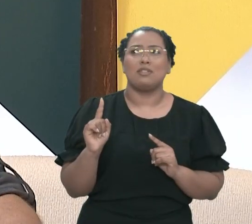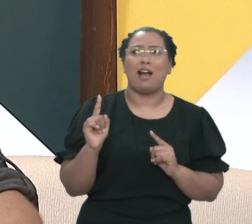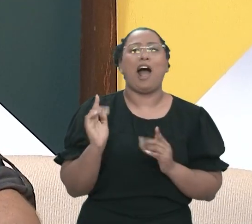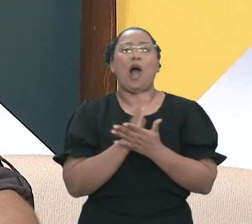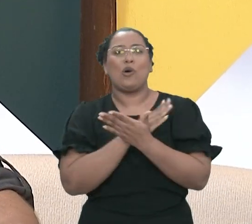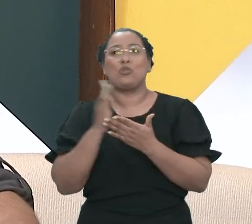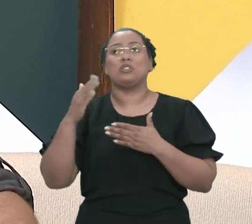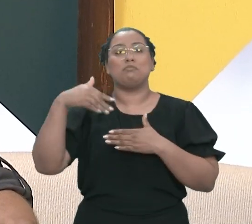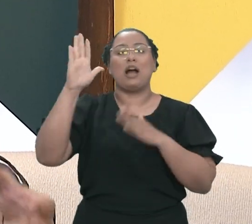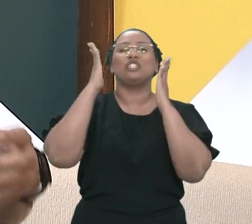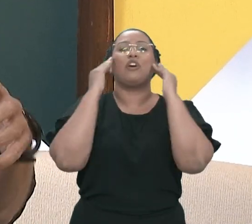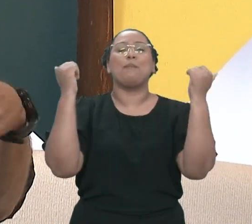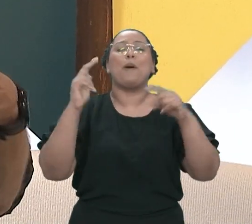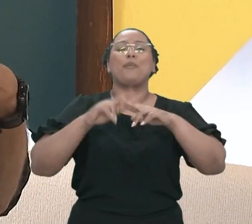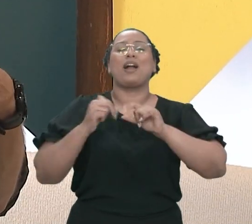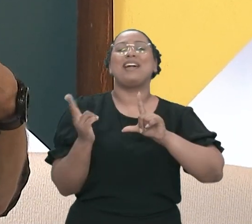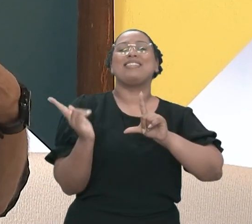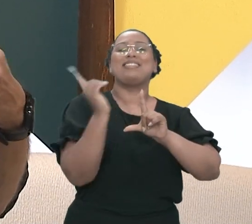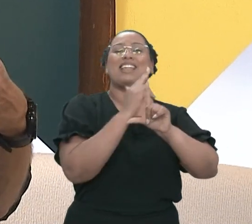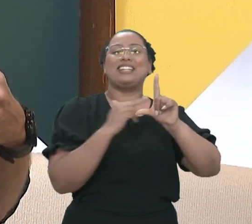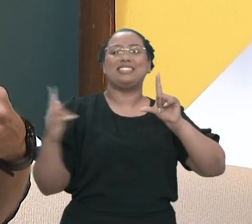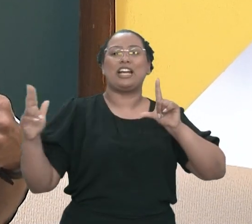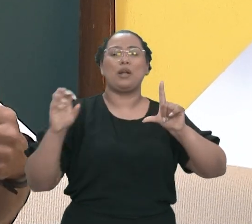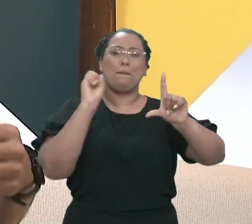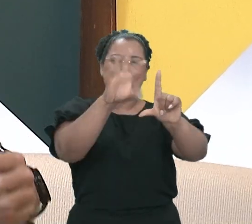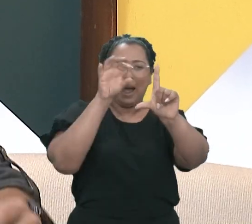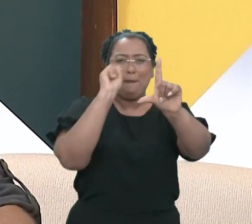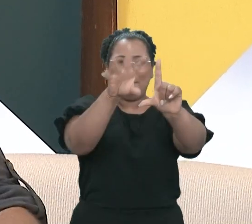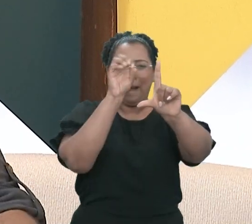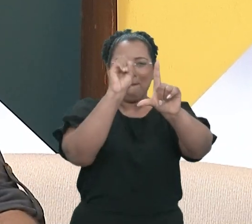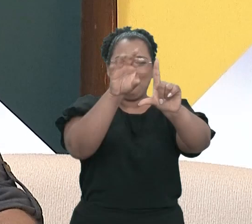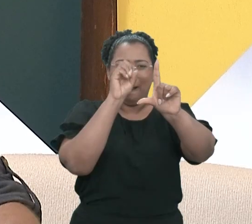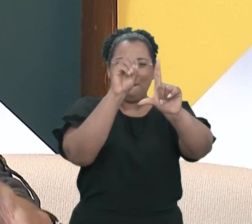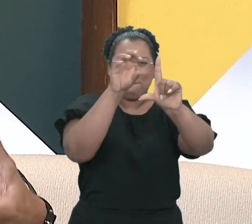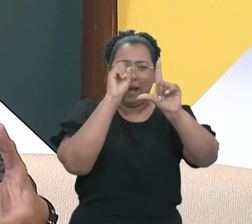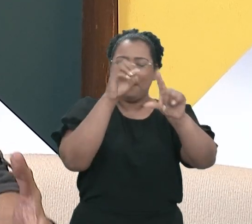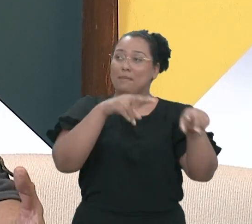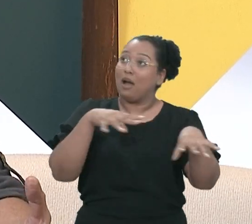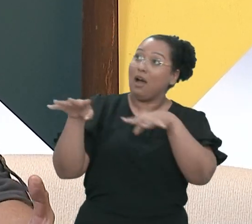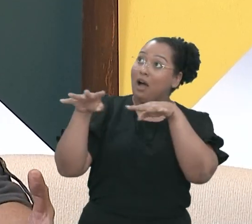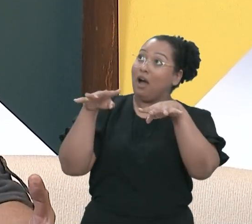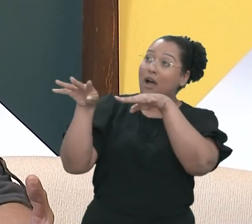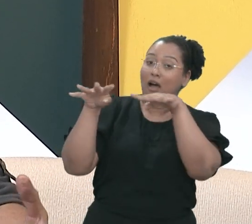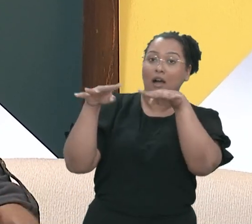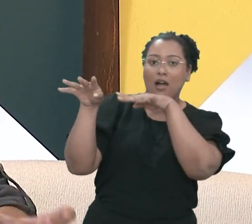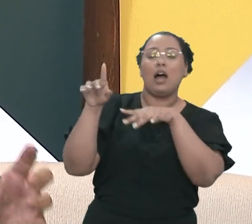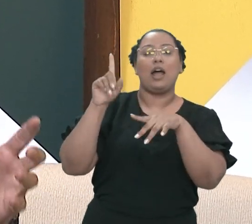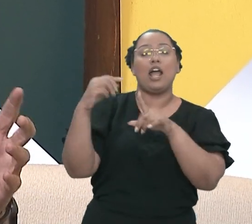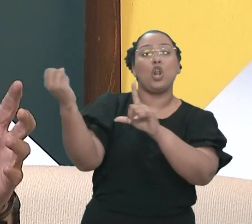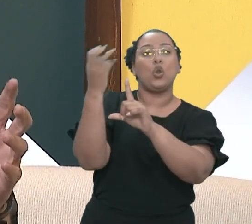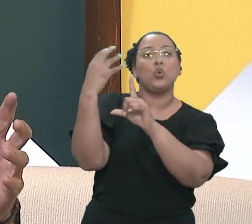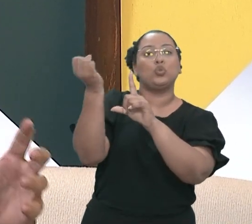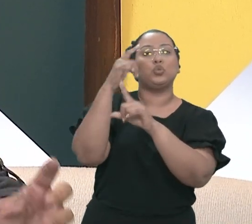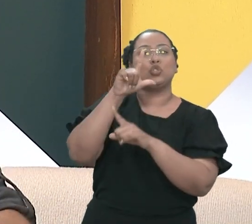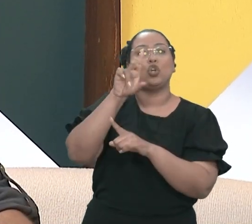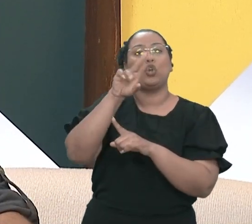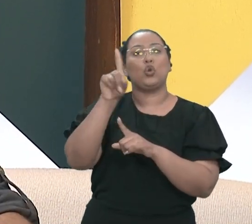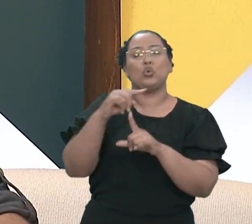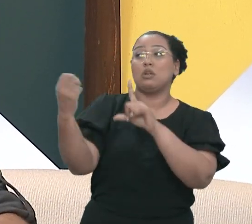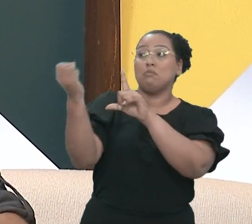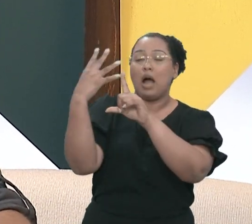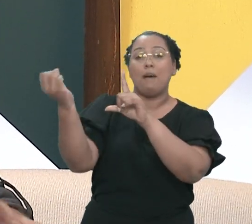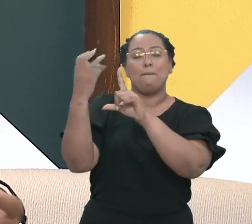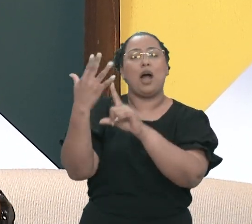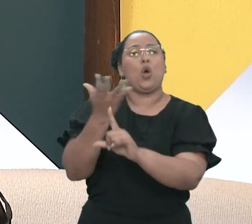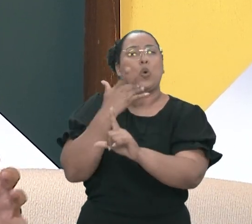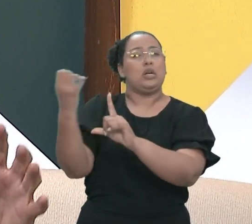conta de alguns desenhos que tem muitas luzes que piscam numa alta frequência, é o gatilho da luz, e geralmente essa luz estroboscópica.